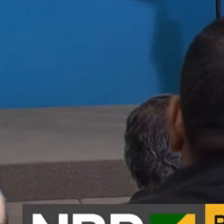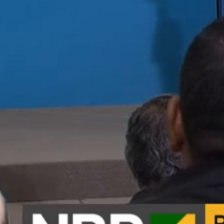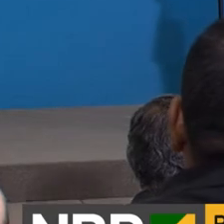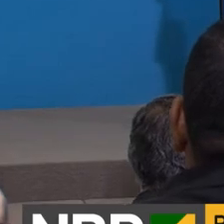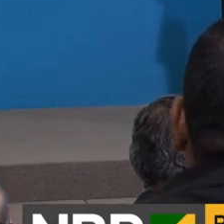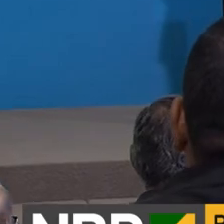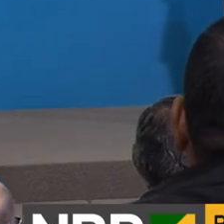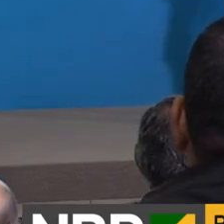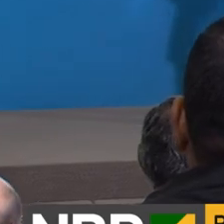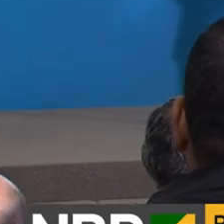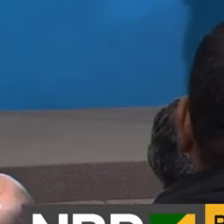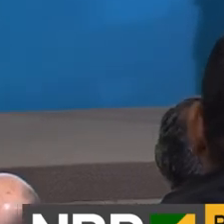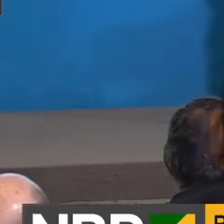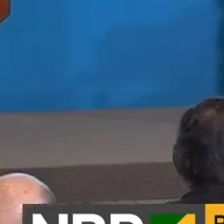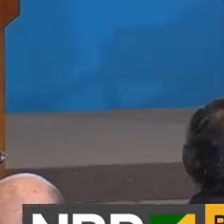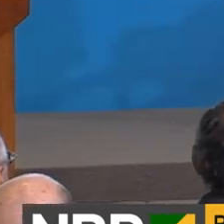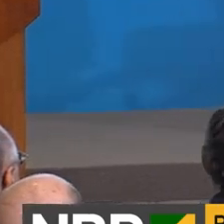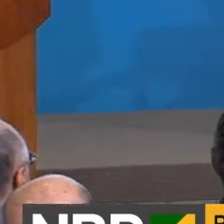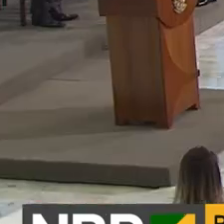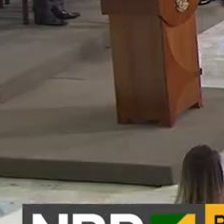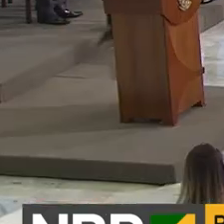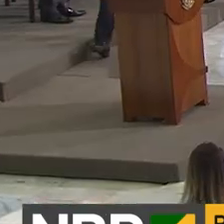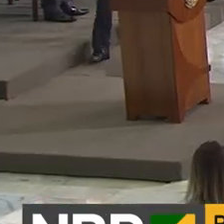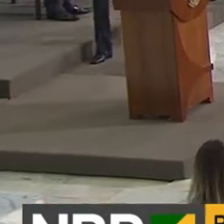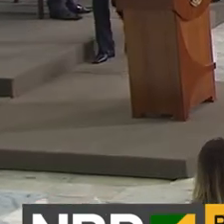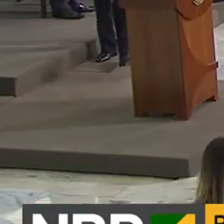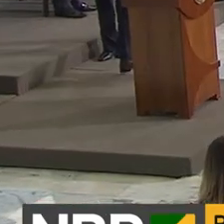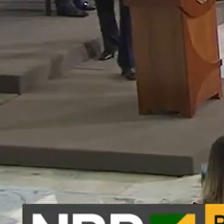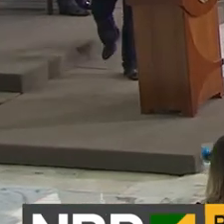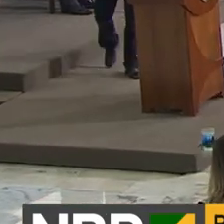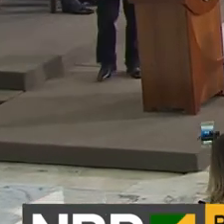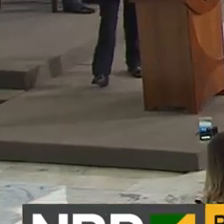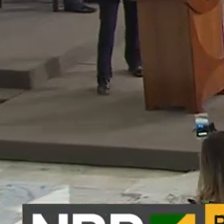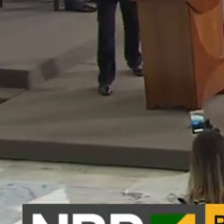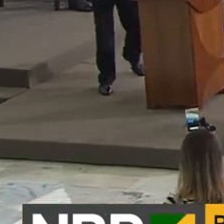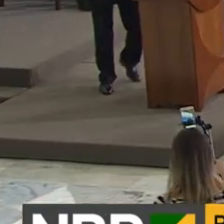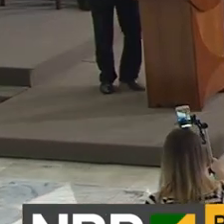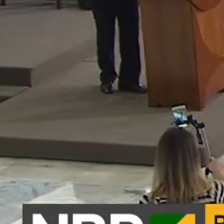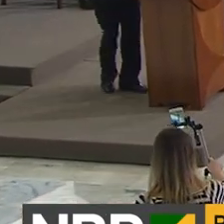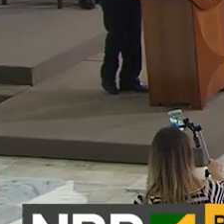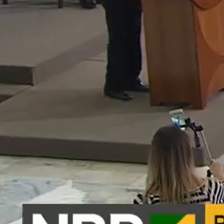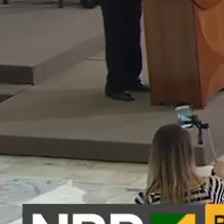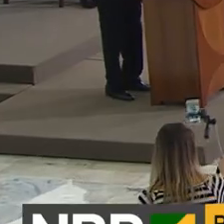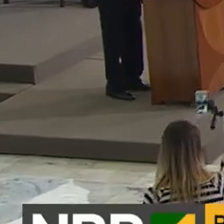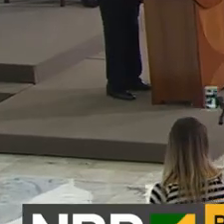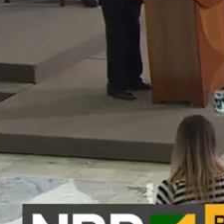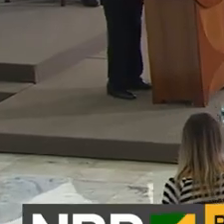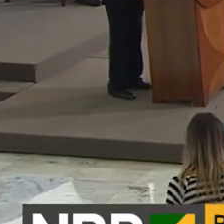Com a palavra, o presidente da República, Michel Temer.